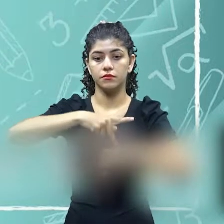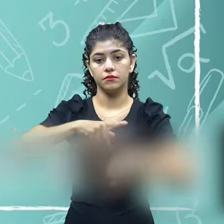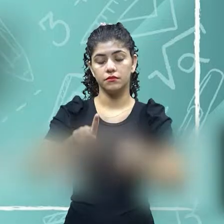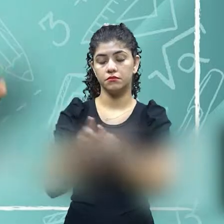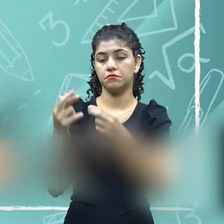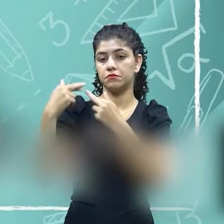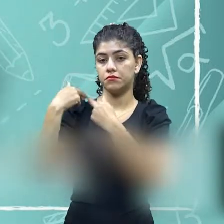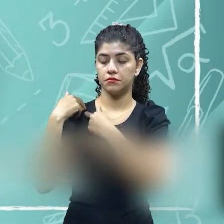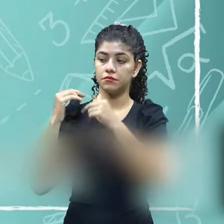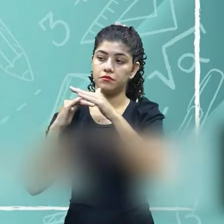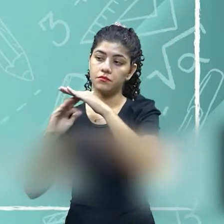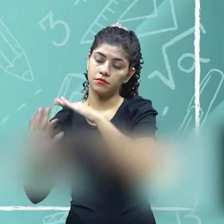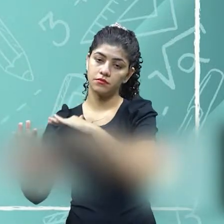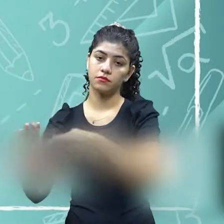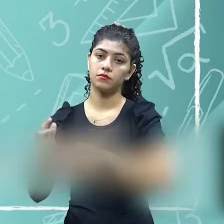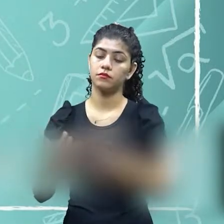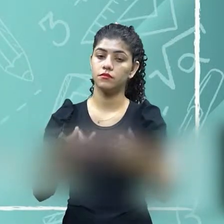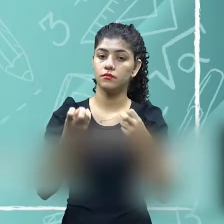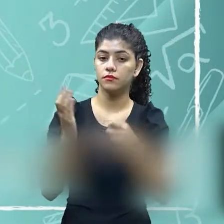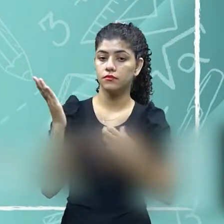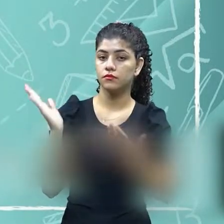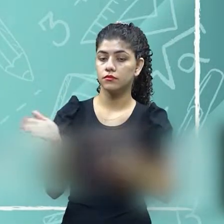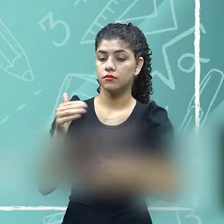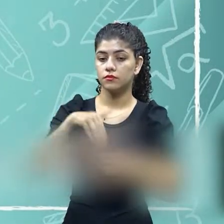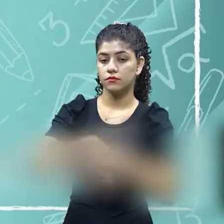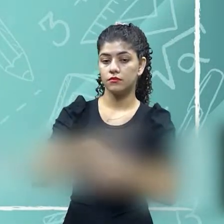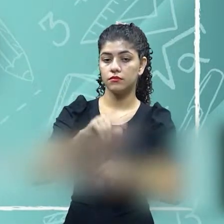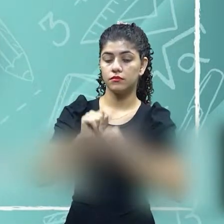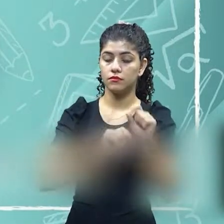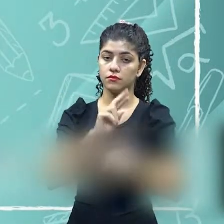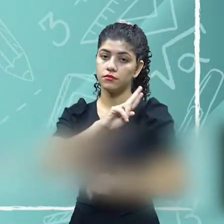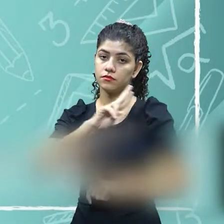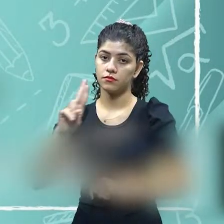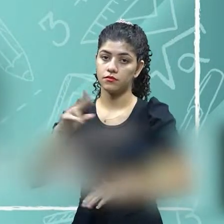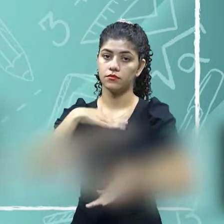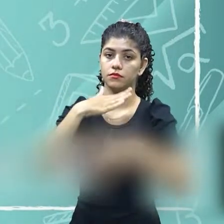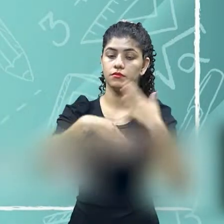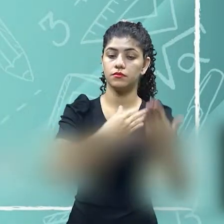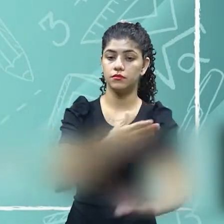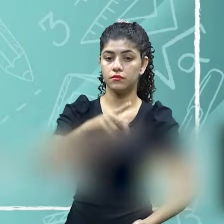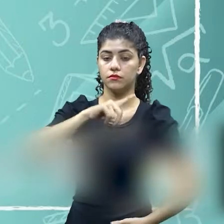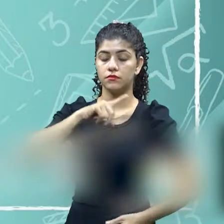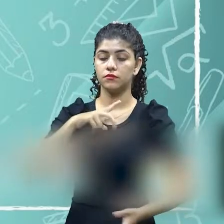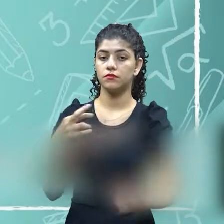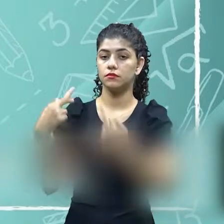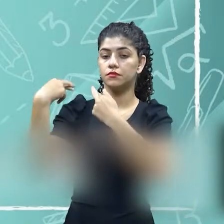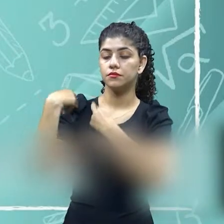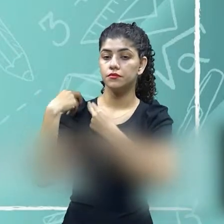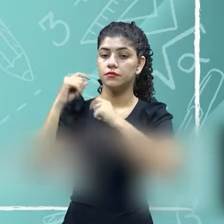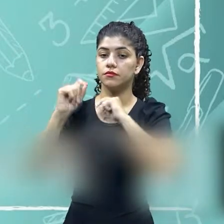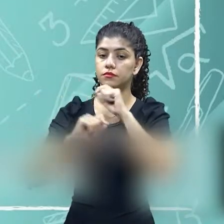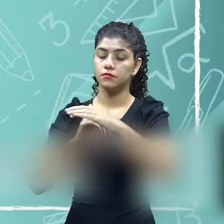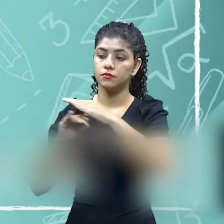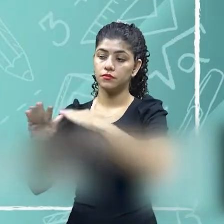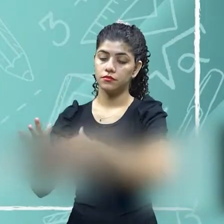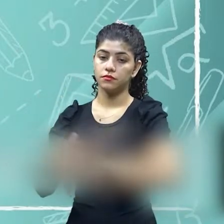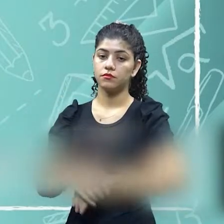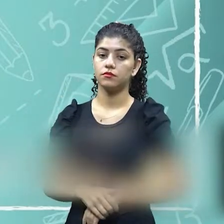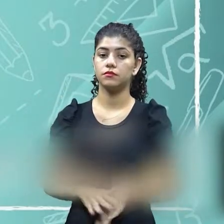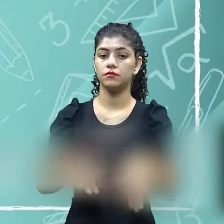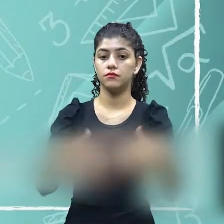importador. Então já observamos que dentro dessa nomenclatura, desse processo aqui, já tem umas obrigações referentes ao importador. Quais